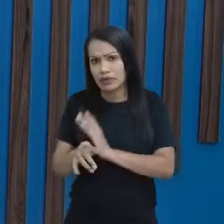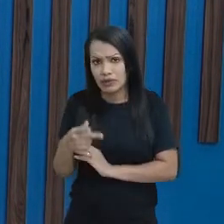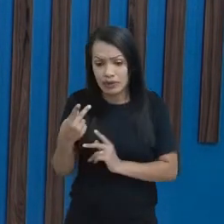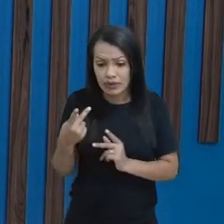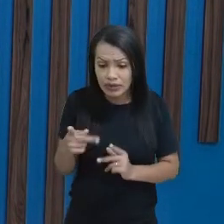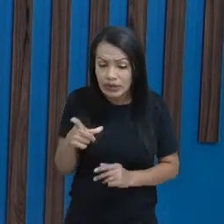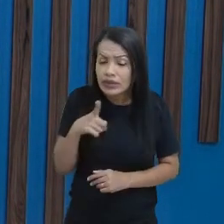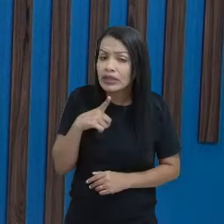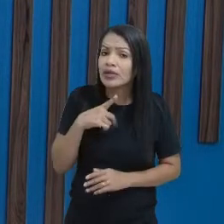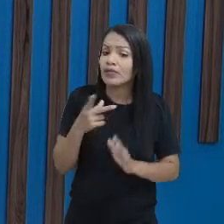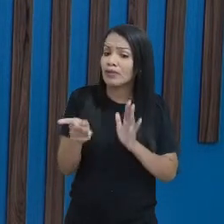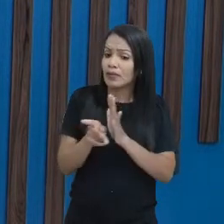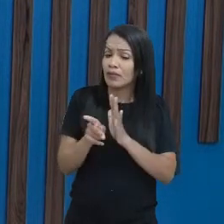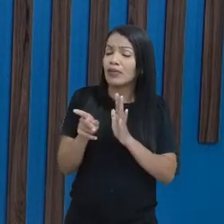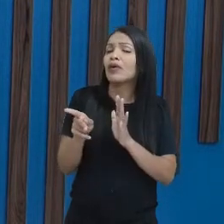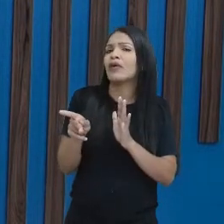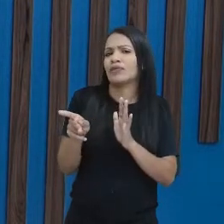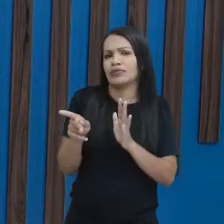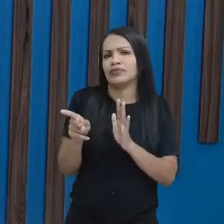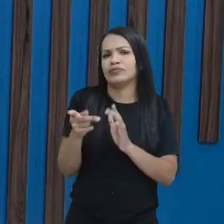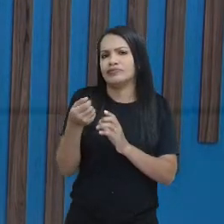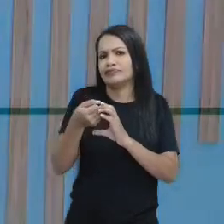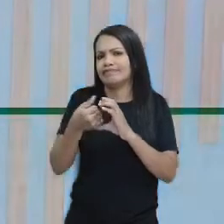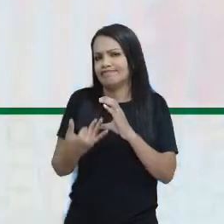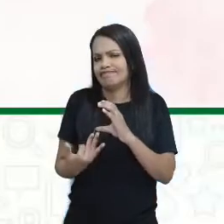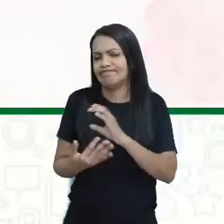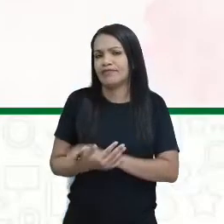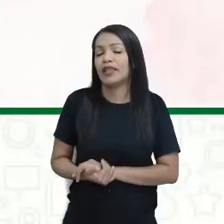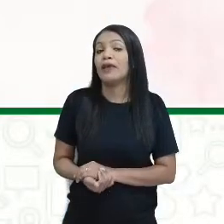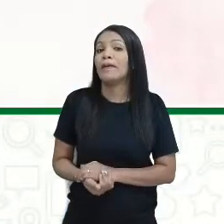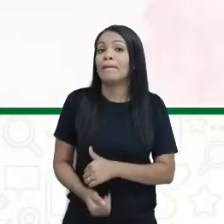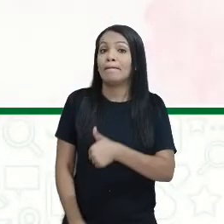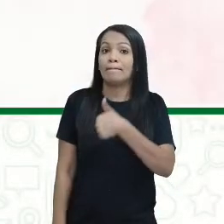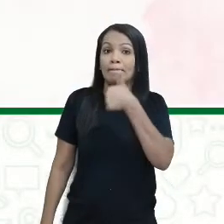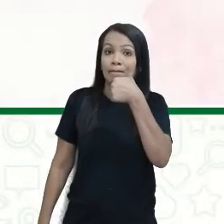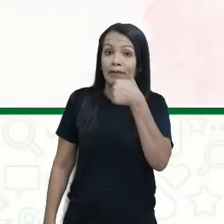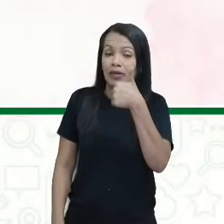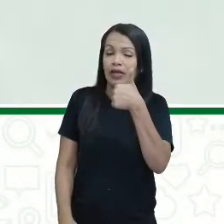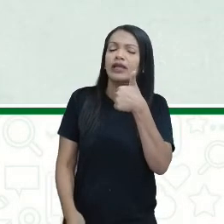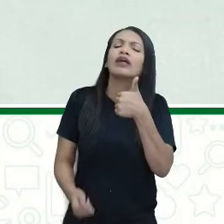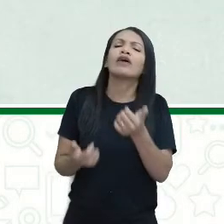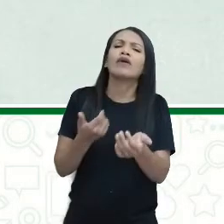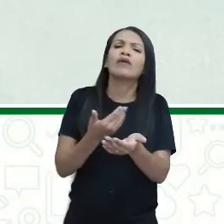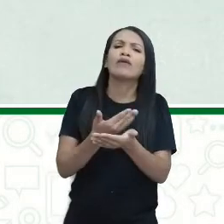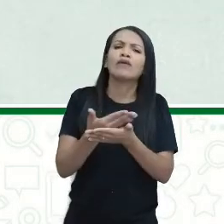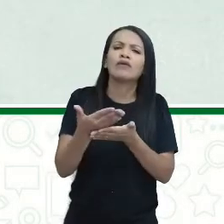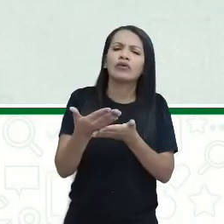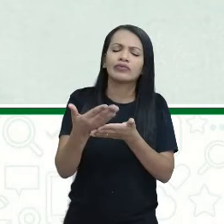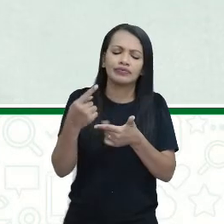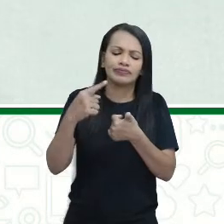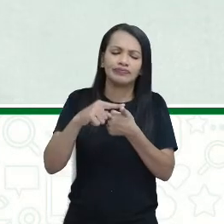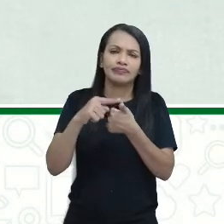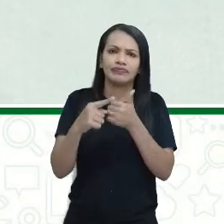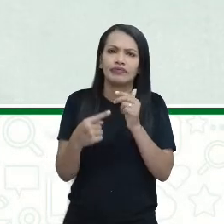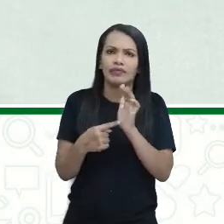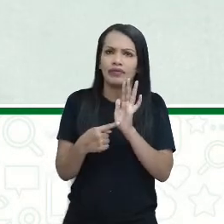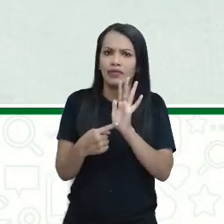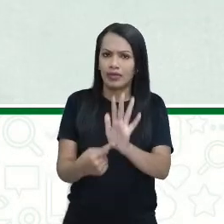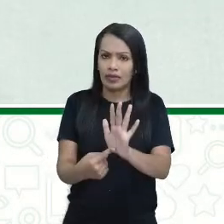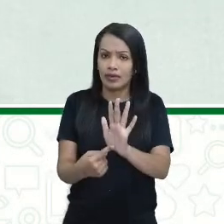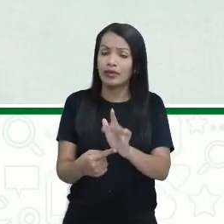viu isso. Primeiro fato, primeiro elemento, a apresentação. Depois que a